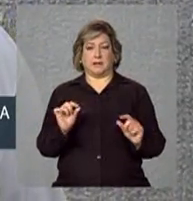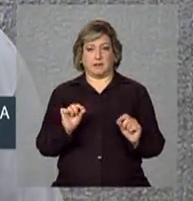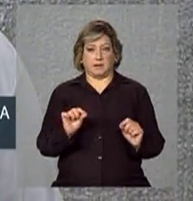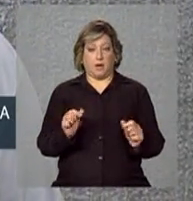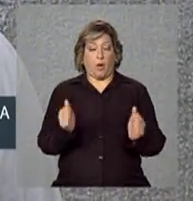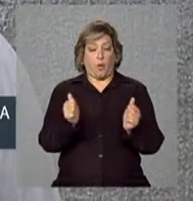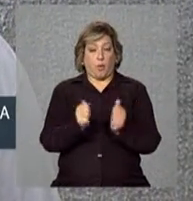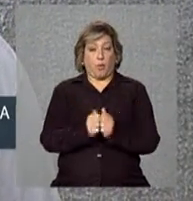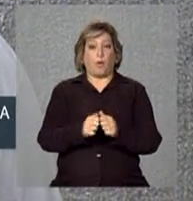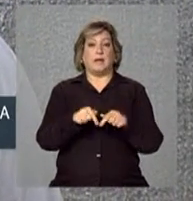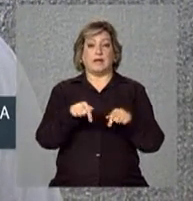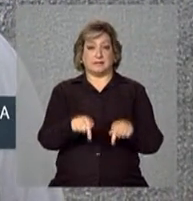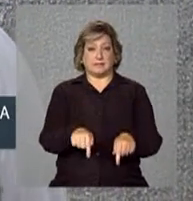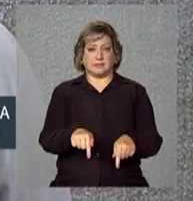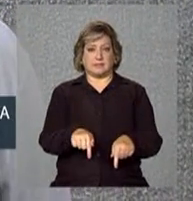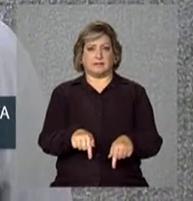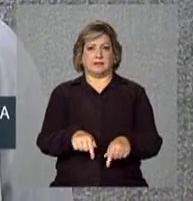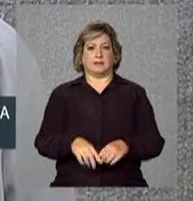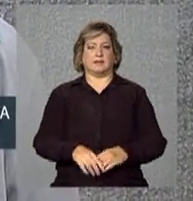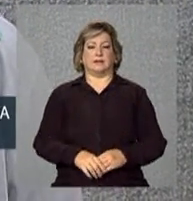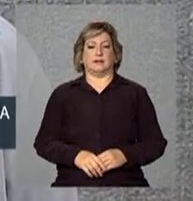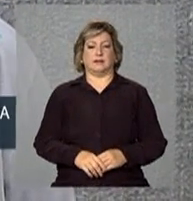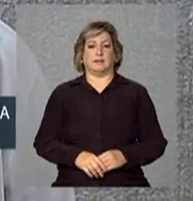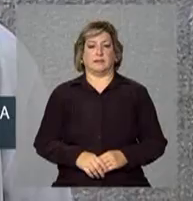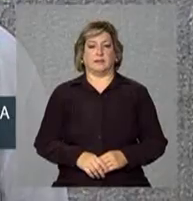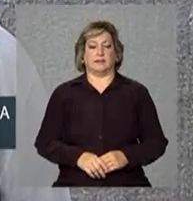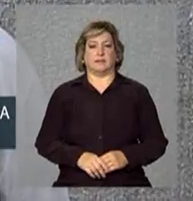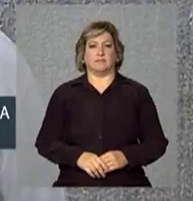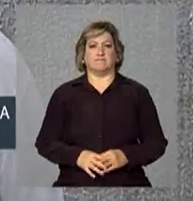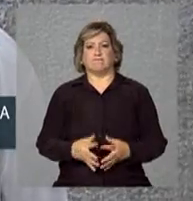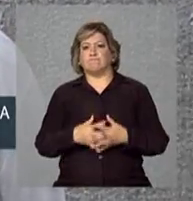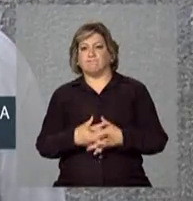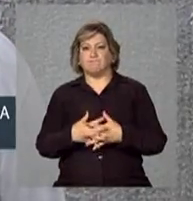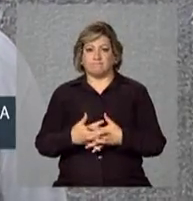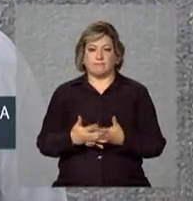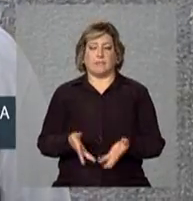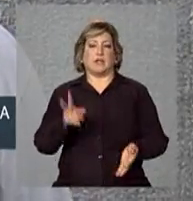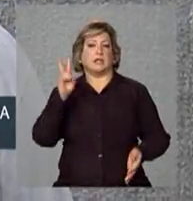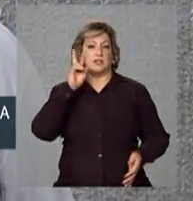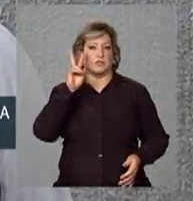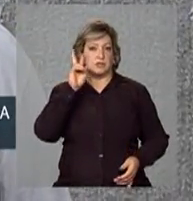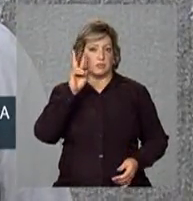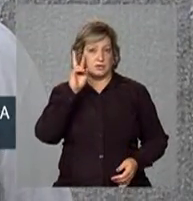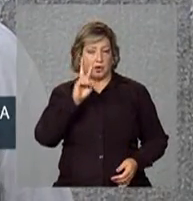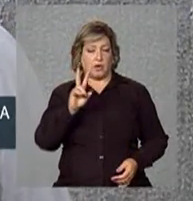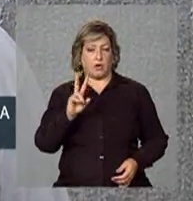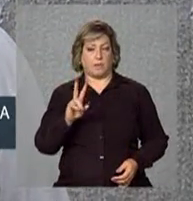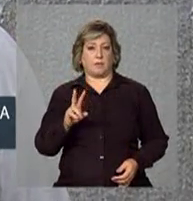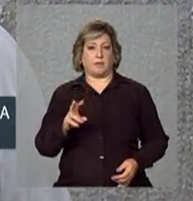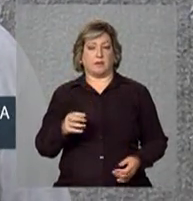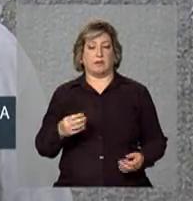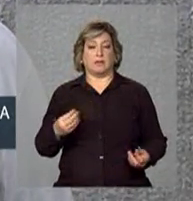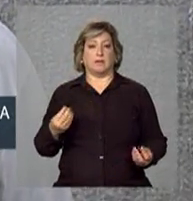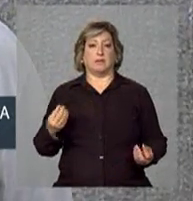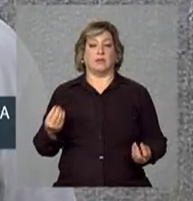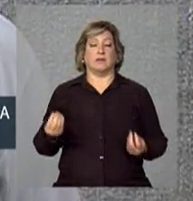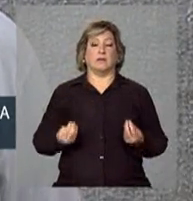com essa, digamos, incerteza com relação à possibilidade